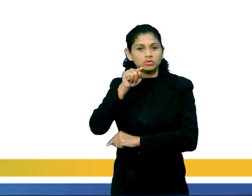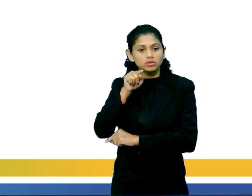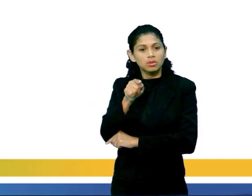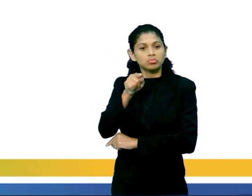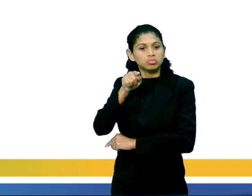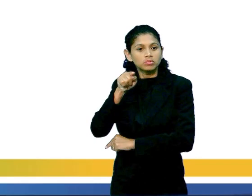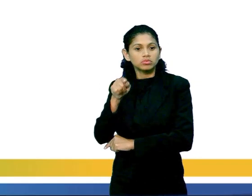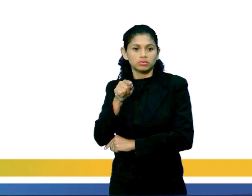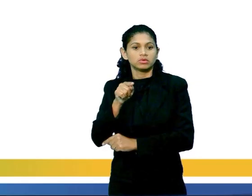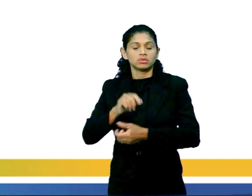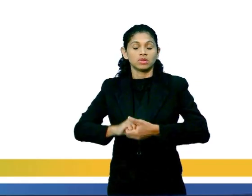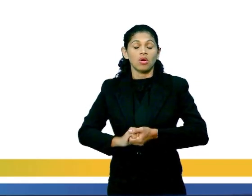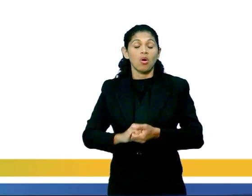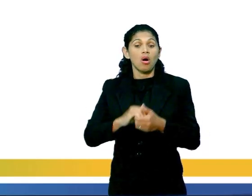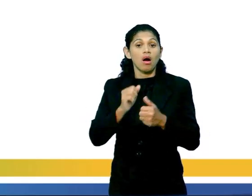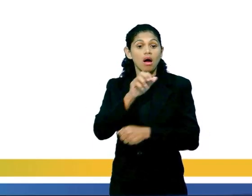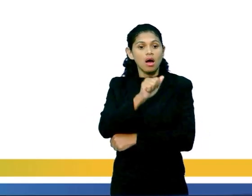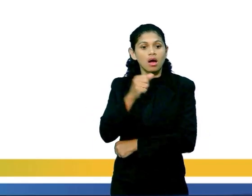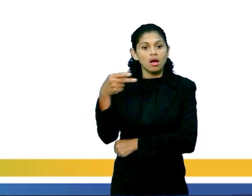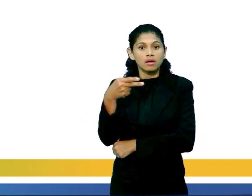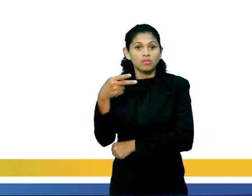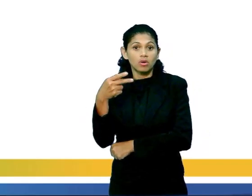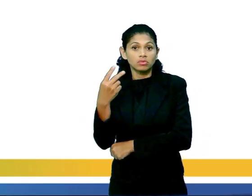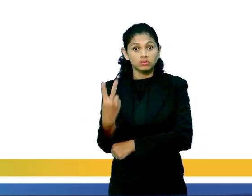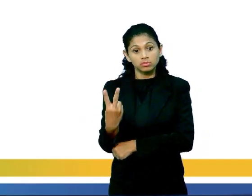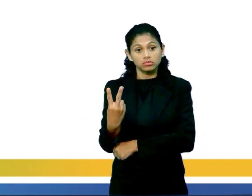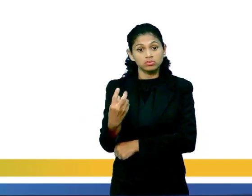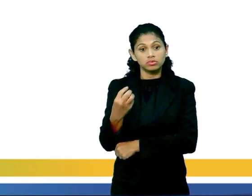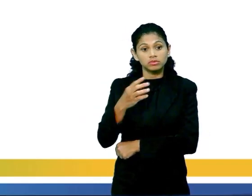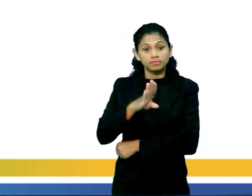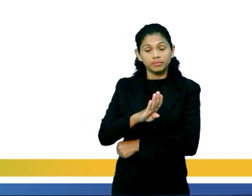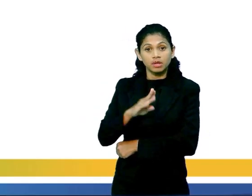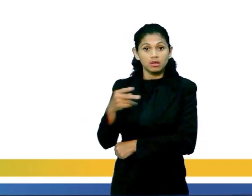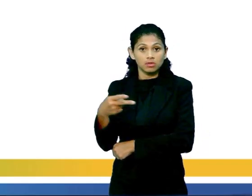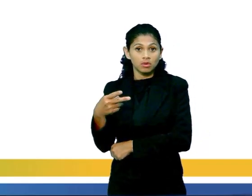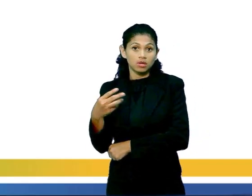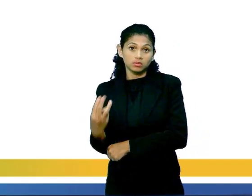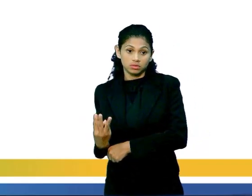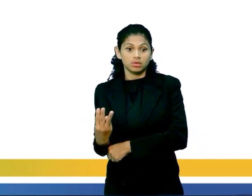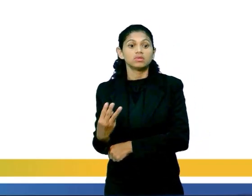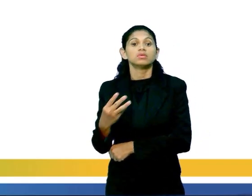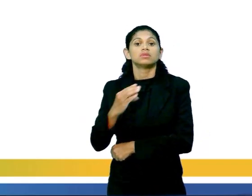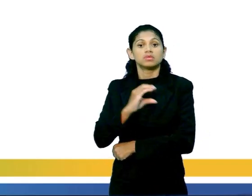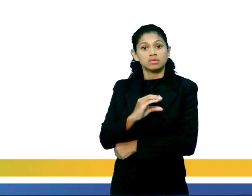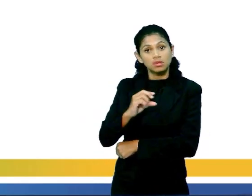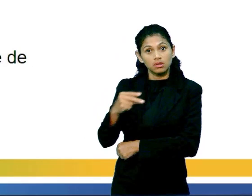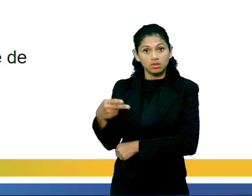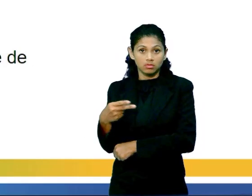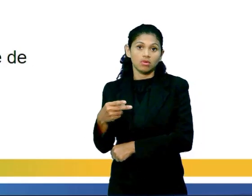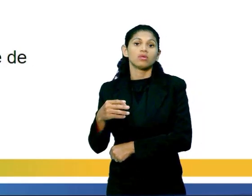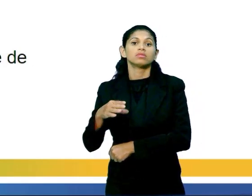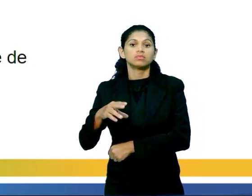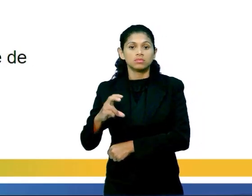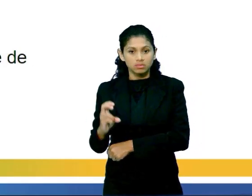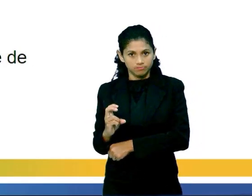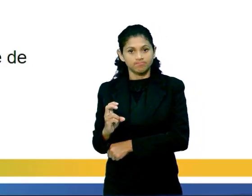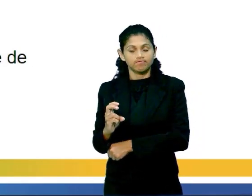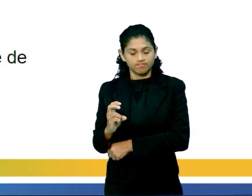o 5, onde nós podemos ver aí, ok? E essa função, ela é de grau